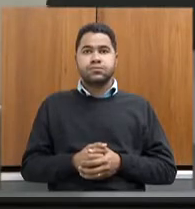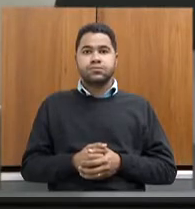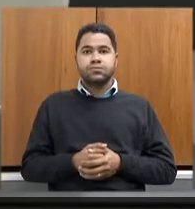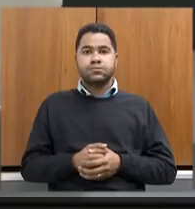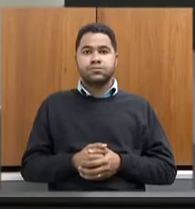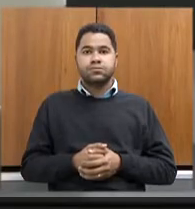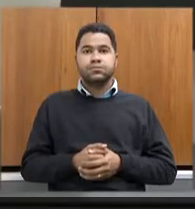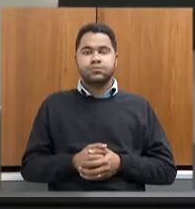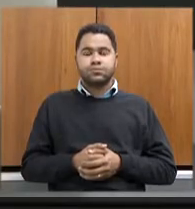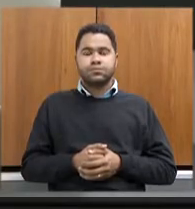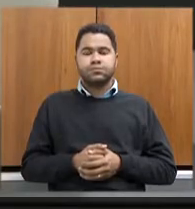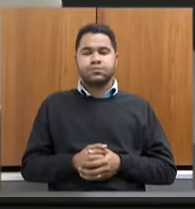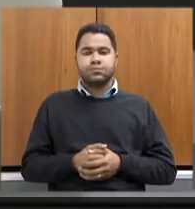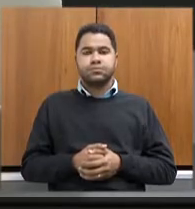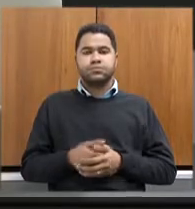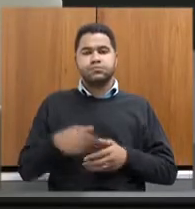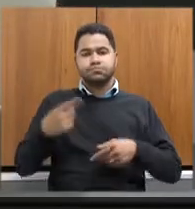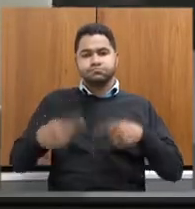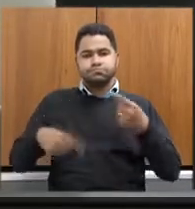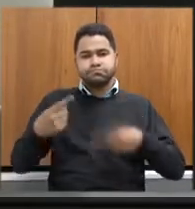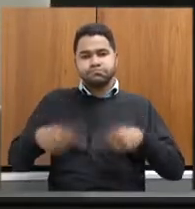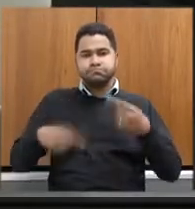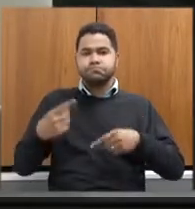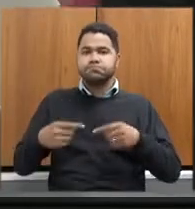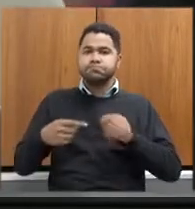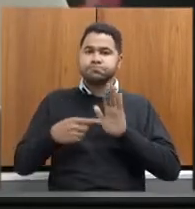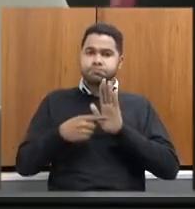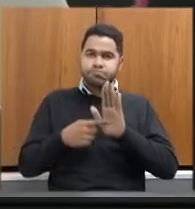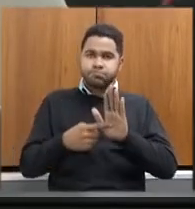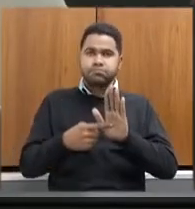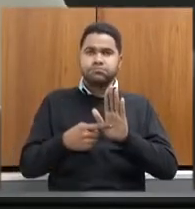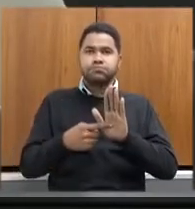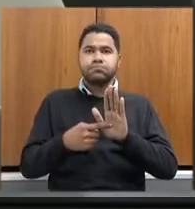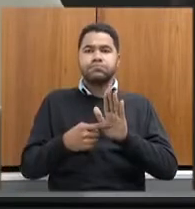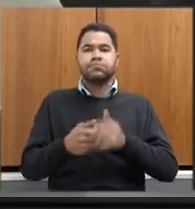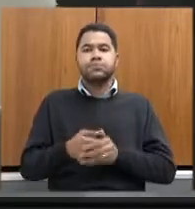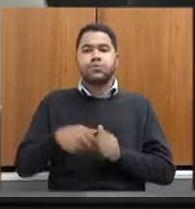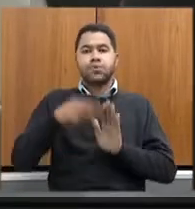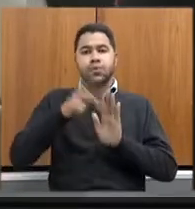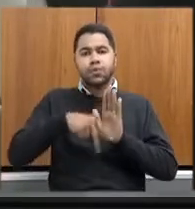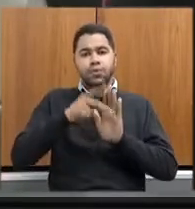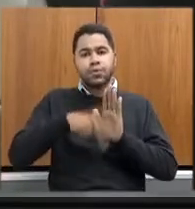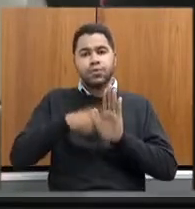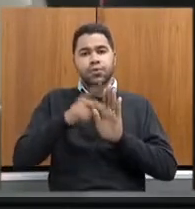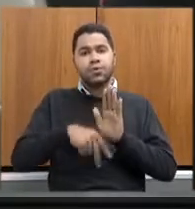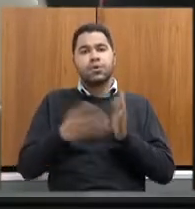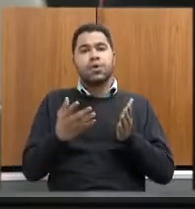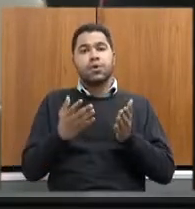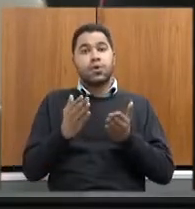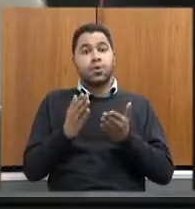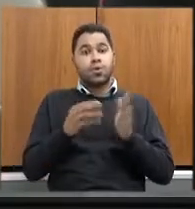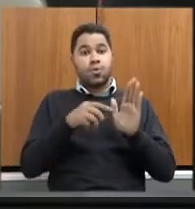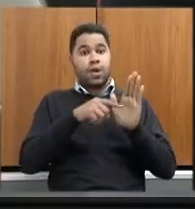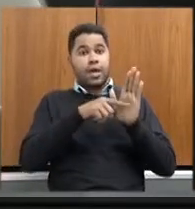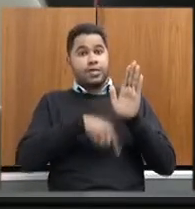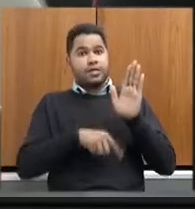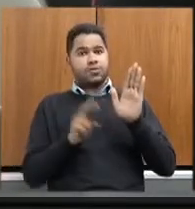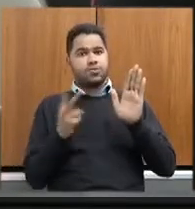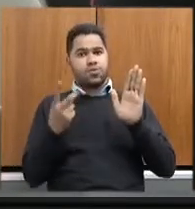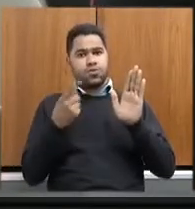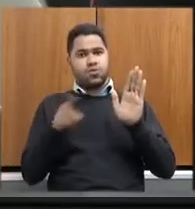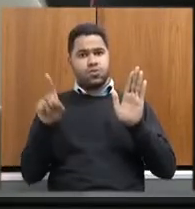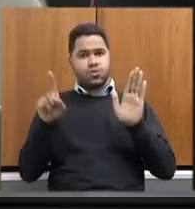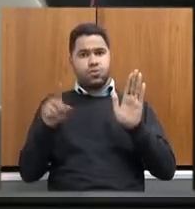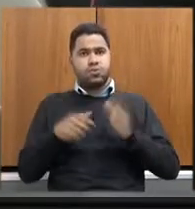a discussão os pareceres desses desses projetos e centros dois últimos